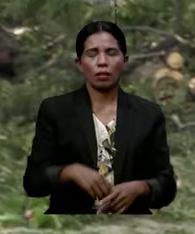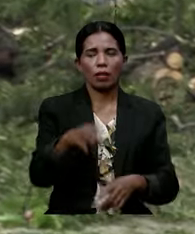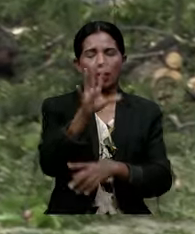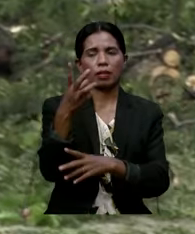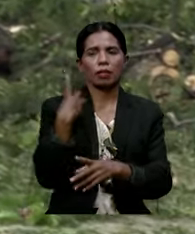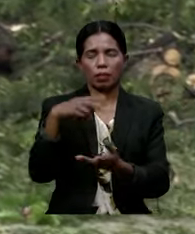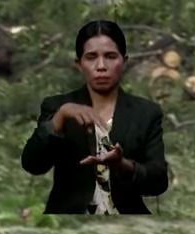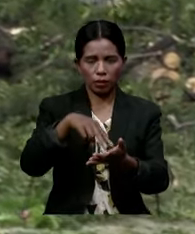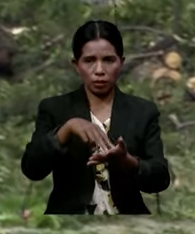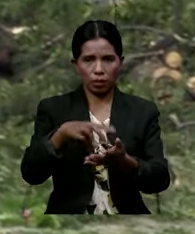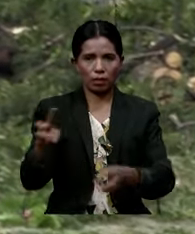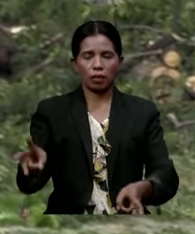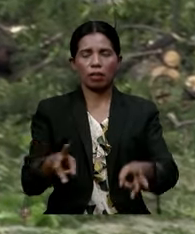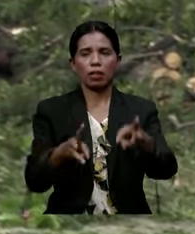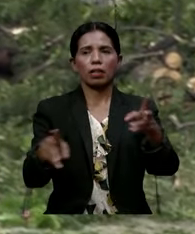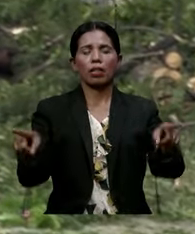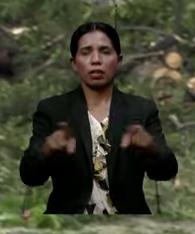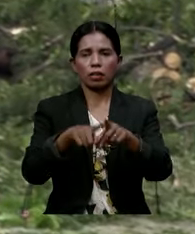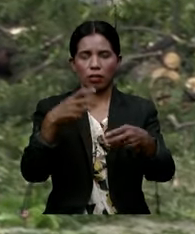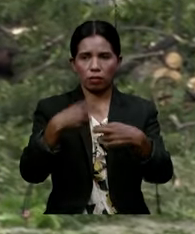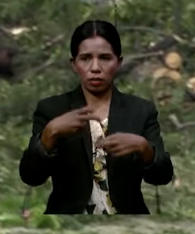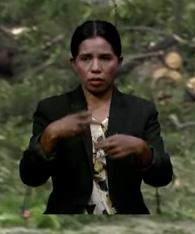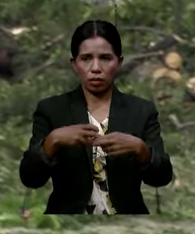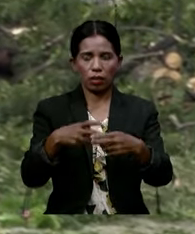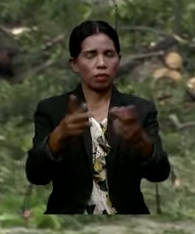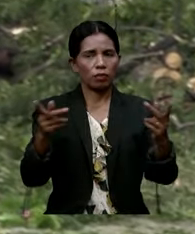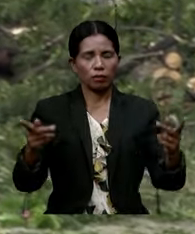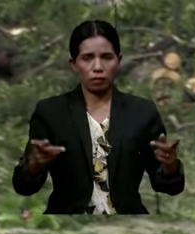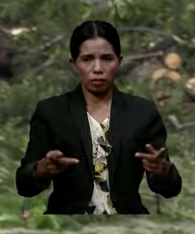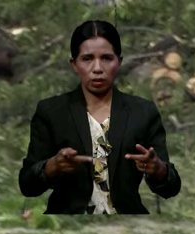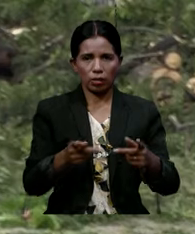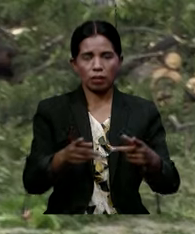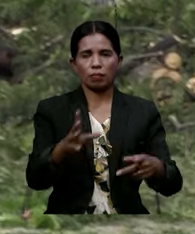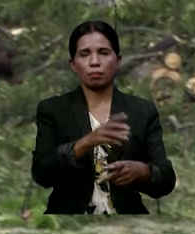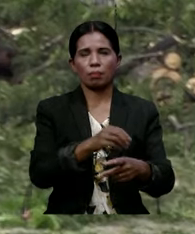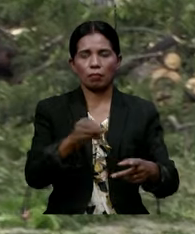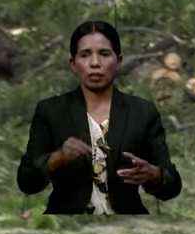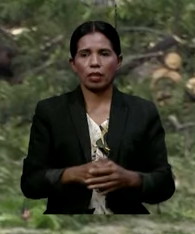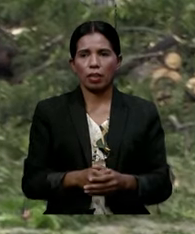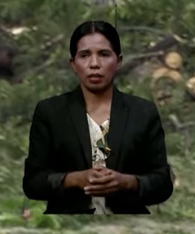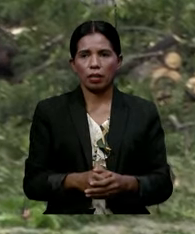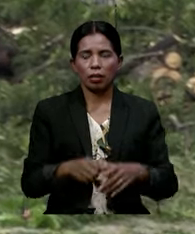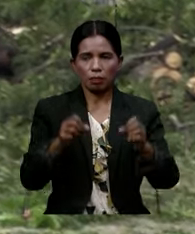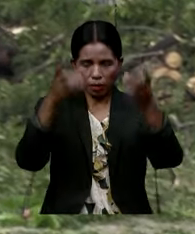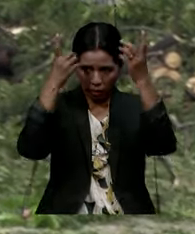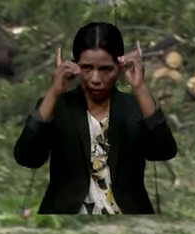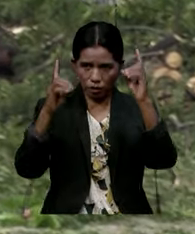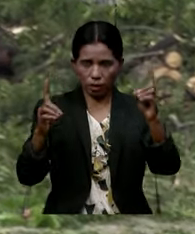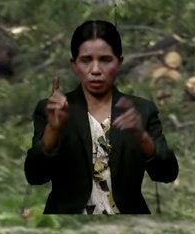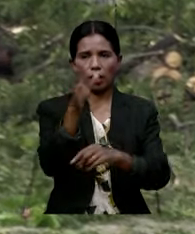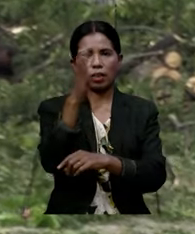dalang saya miasu meu ambiente ni nia papel. Meu ambiente ma bel disidi di ai dene